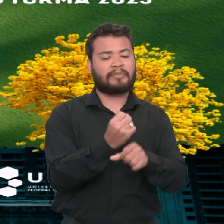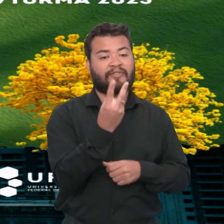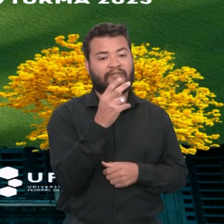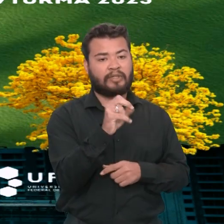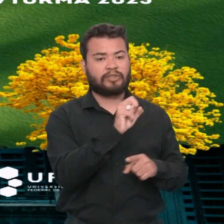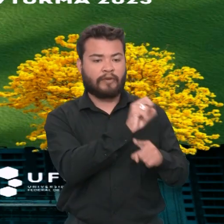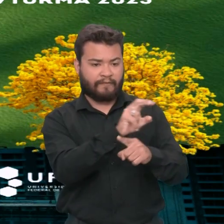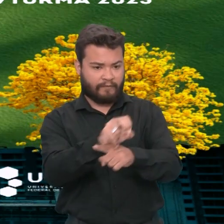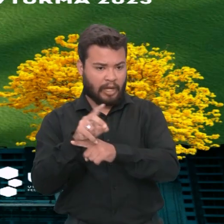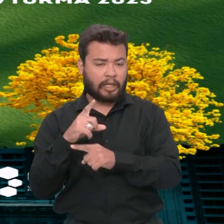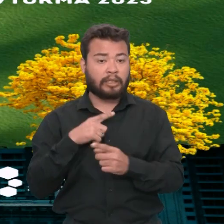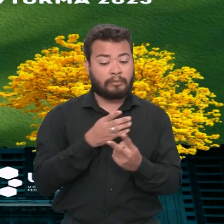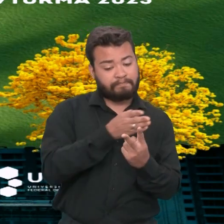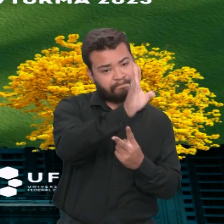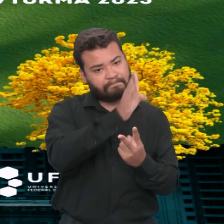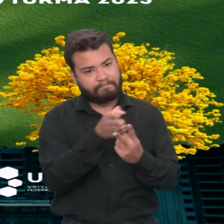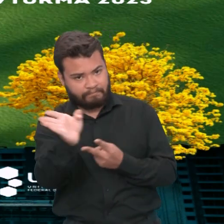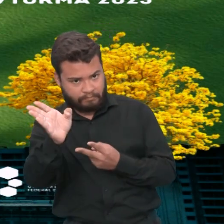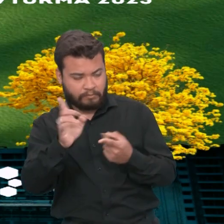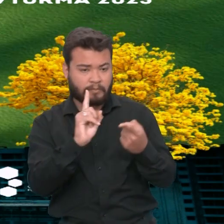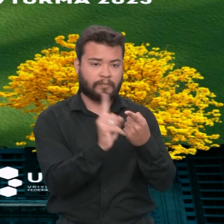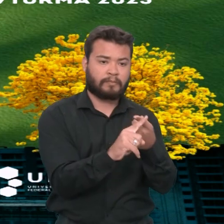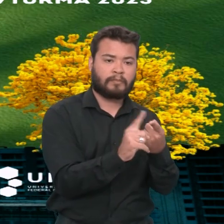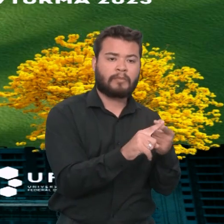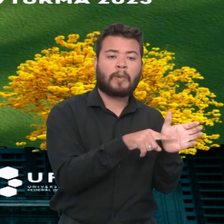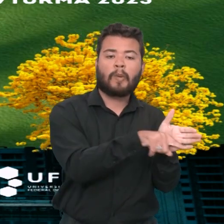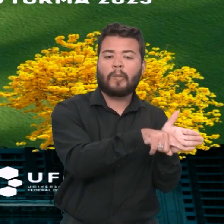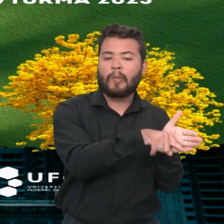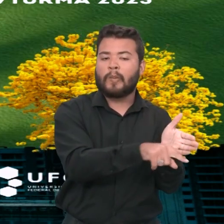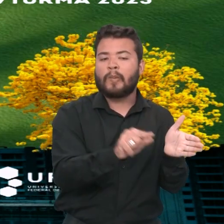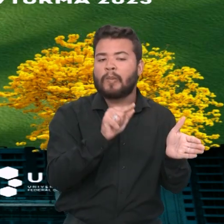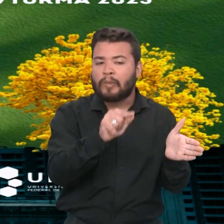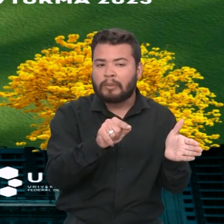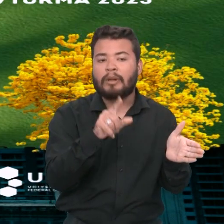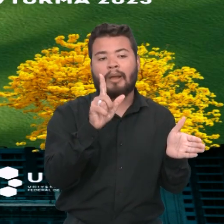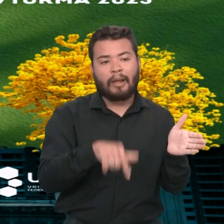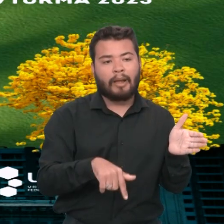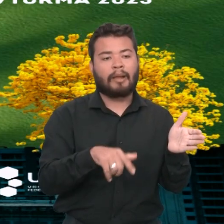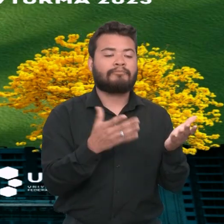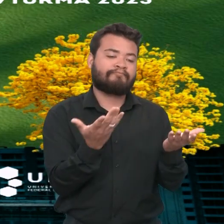divididas em 2 linhas de pesquisa. A primeira refere-se a desigualdades,